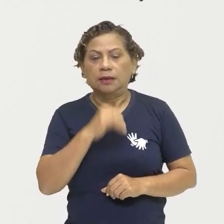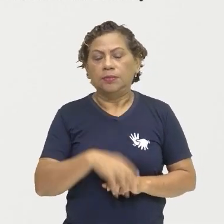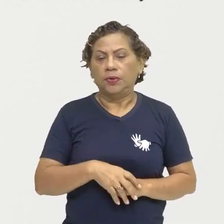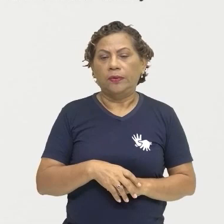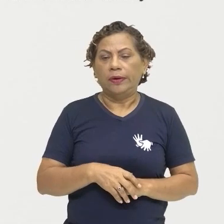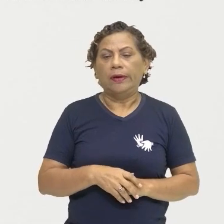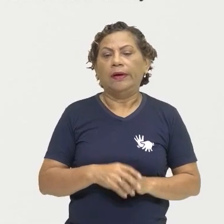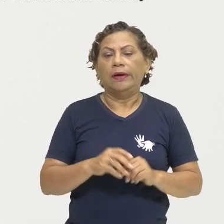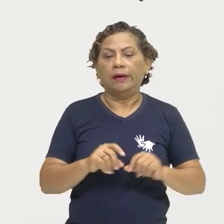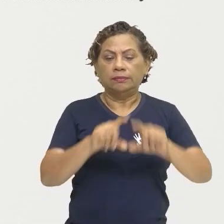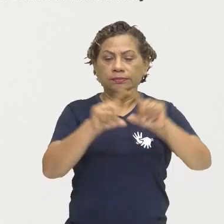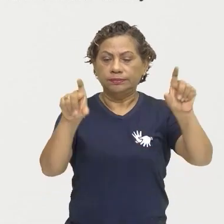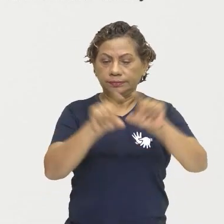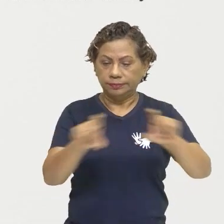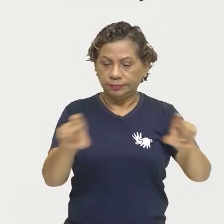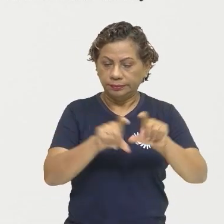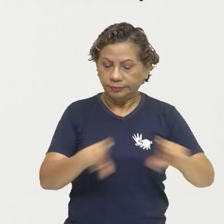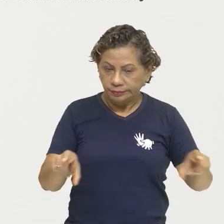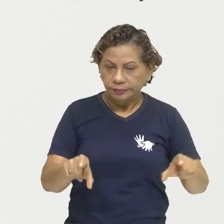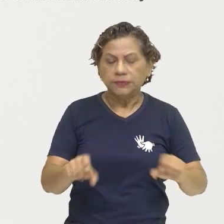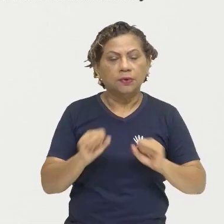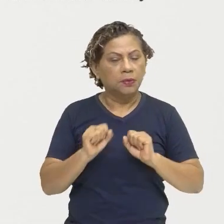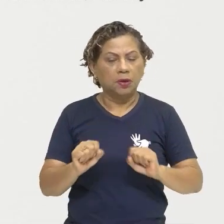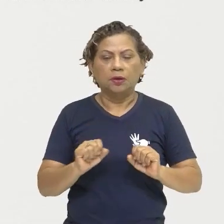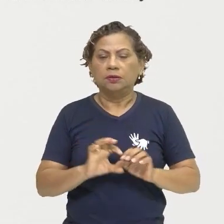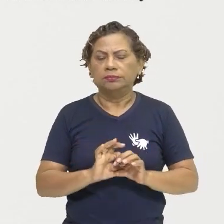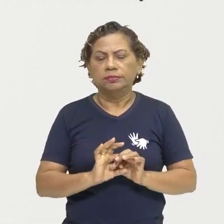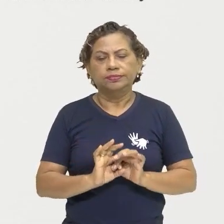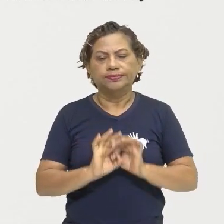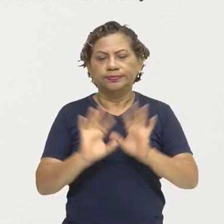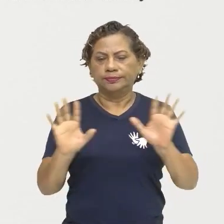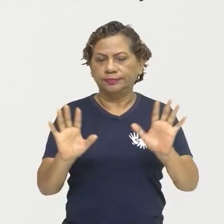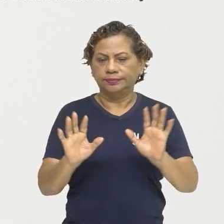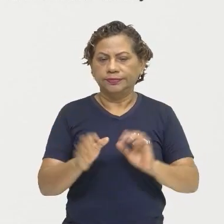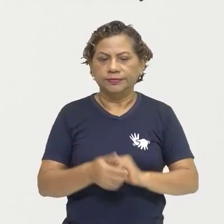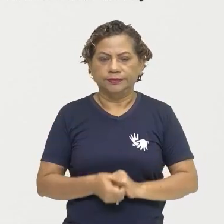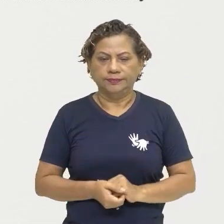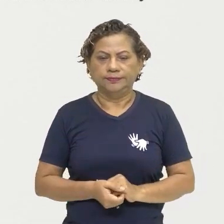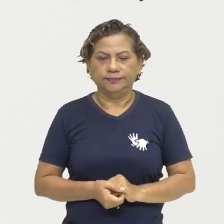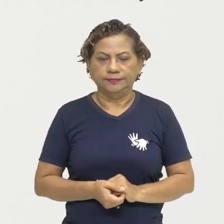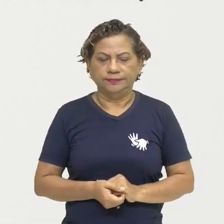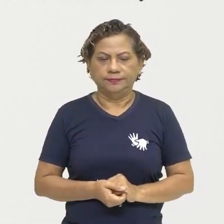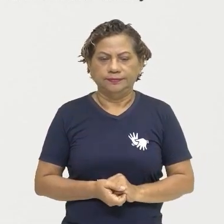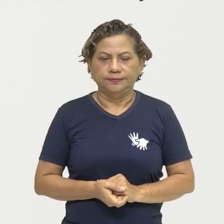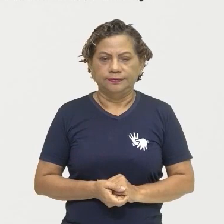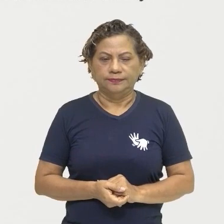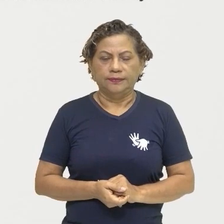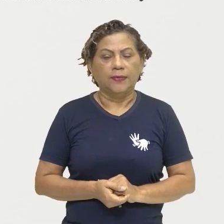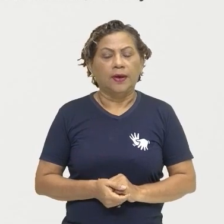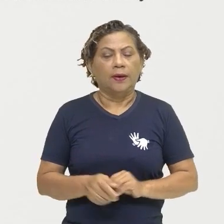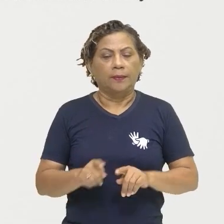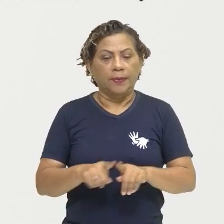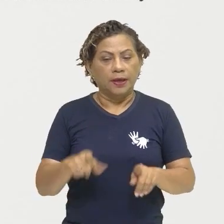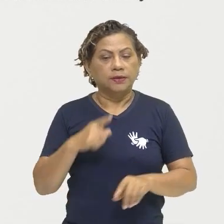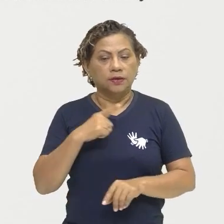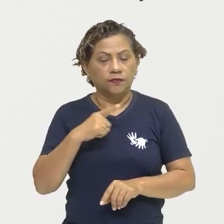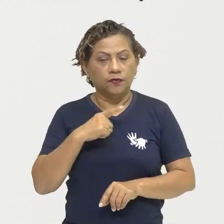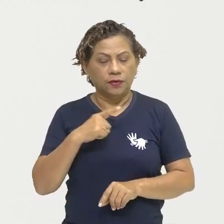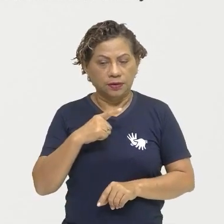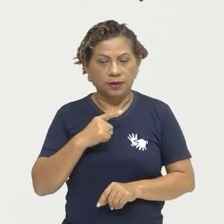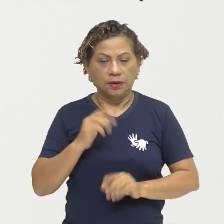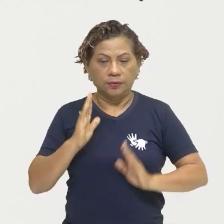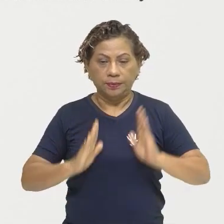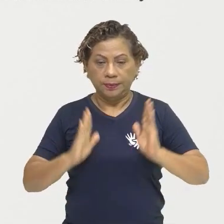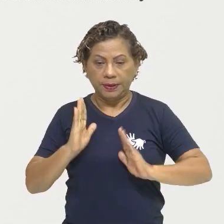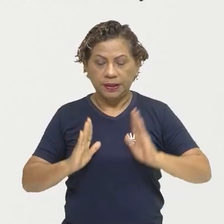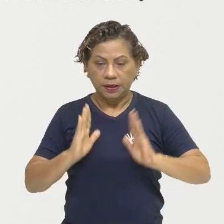é? Coordenadas, subordinadas, misto. Então, eu tenho aí a presença do período composto. Então,